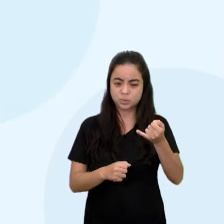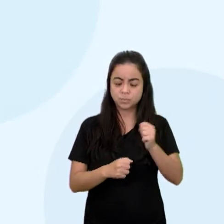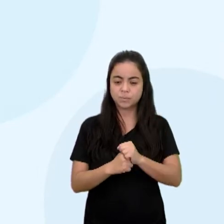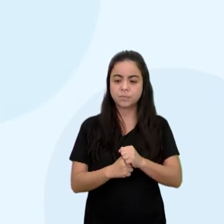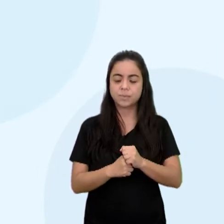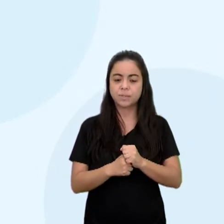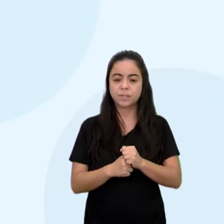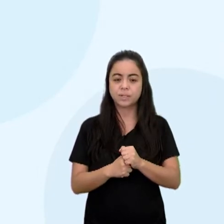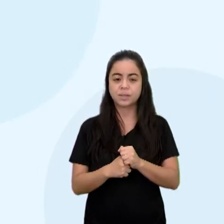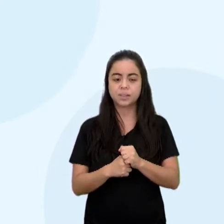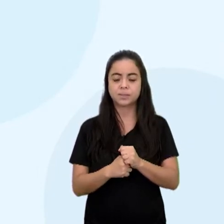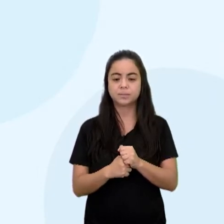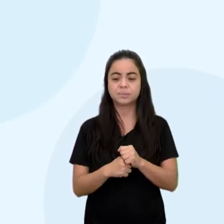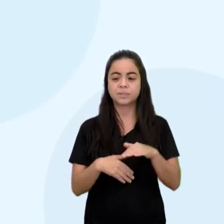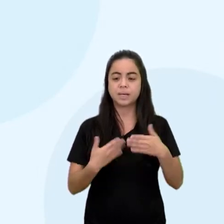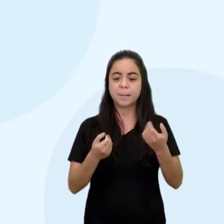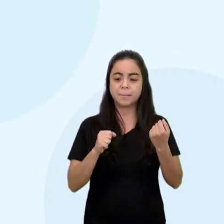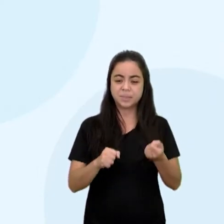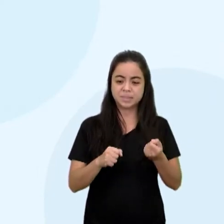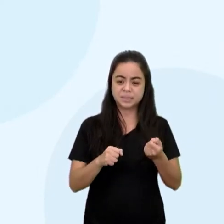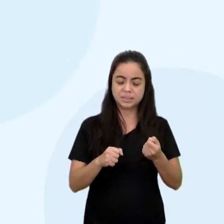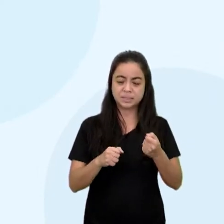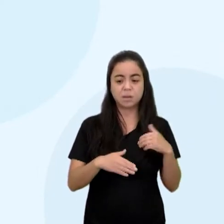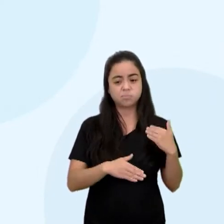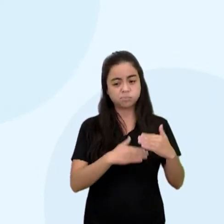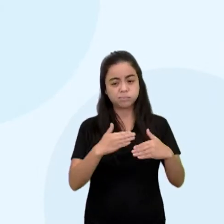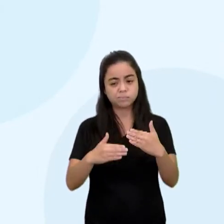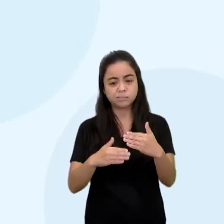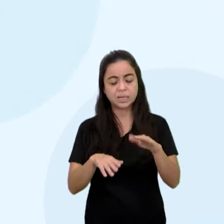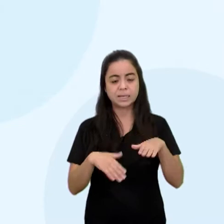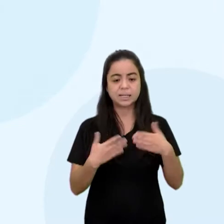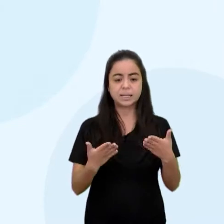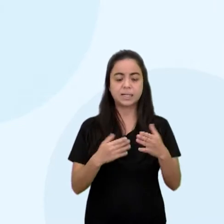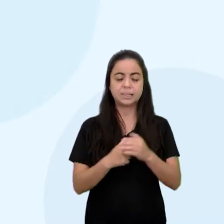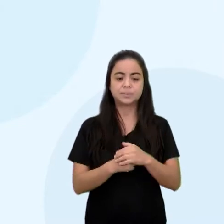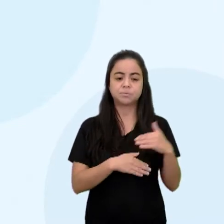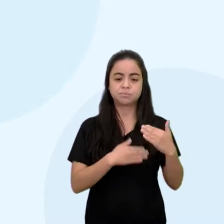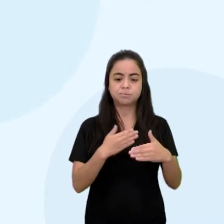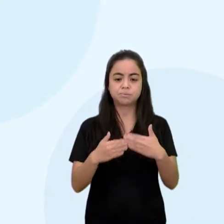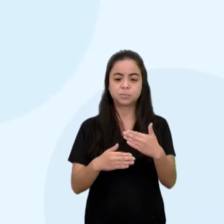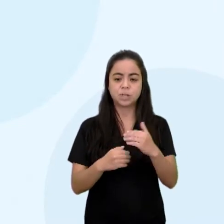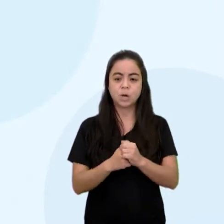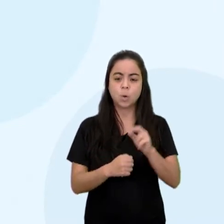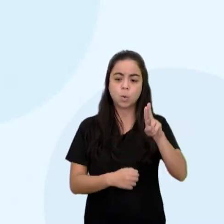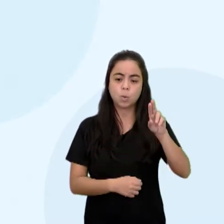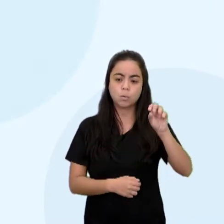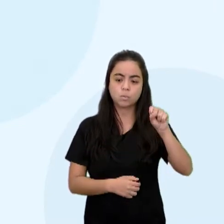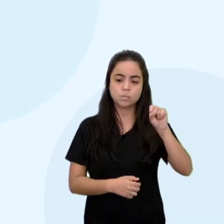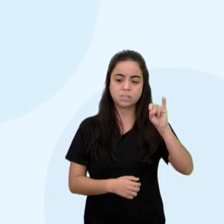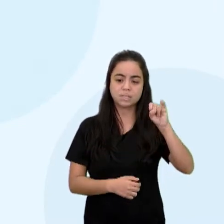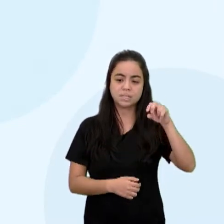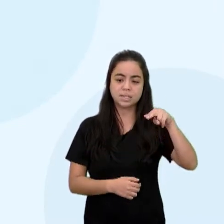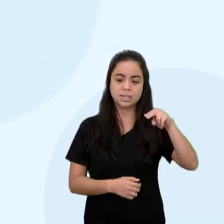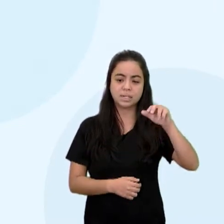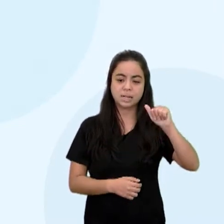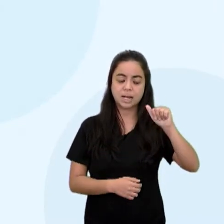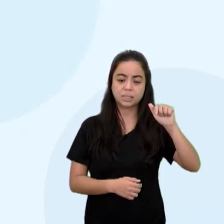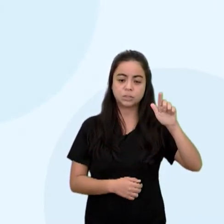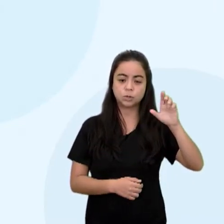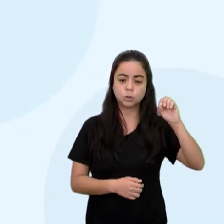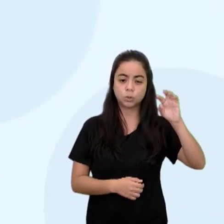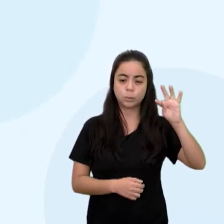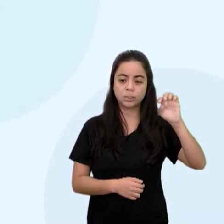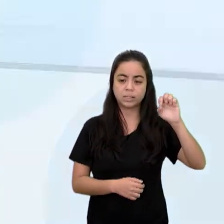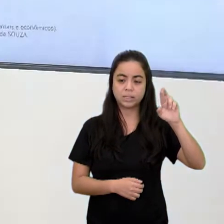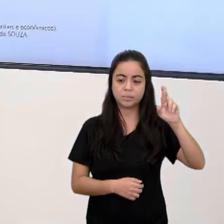indireta. O que é indireta, né? Precisa passar por algum mecanismo. Então, este mecanismo é a usina geotérmica. Então, a usina